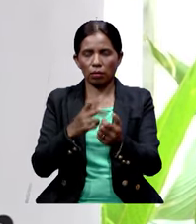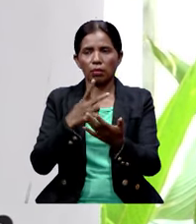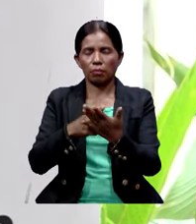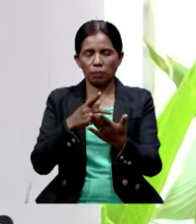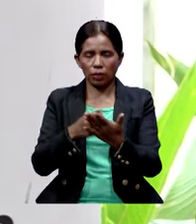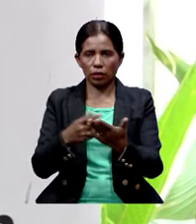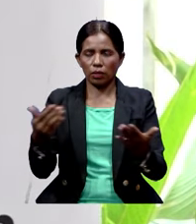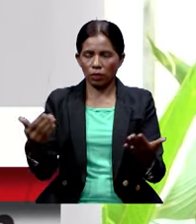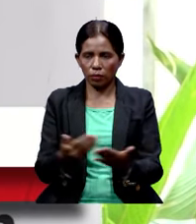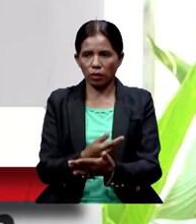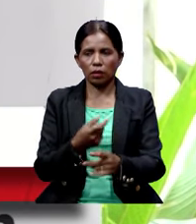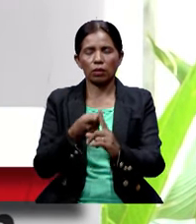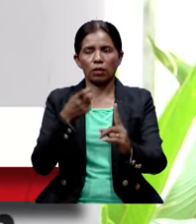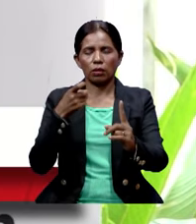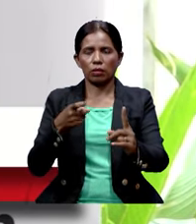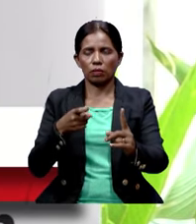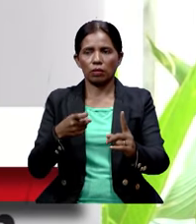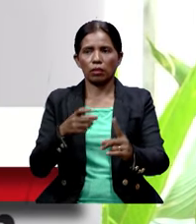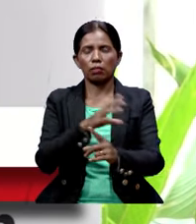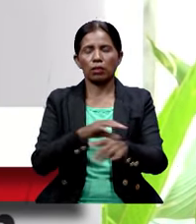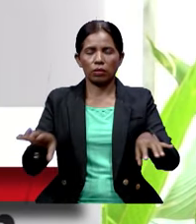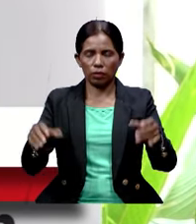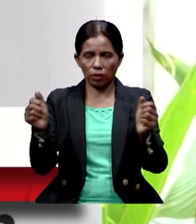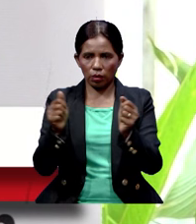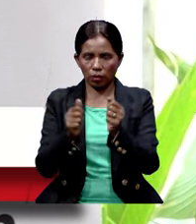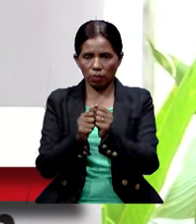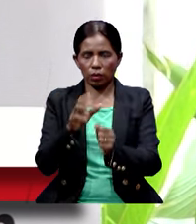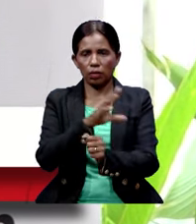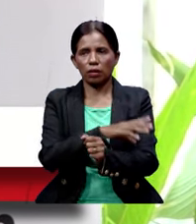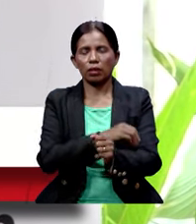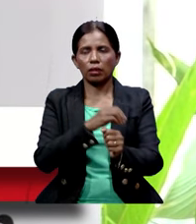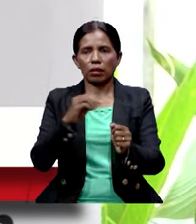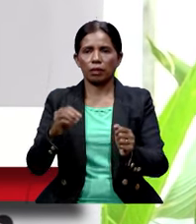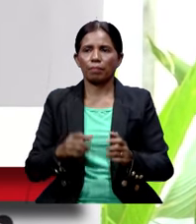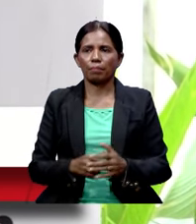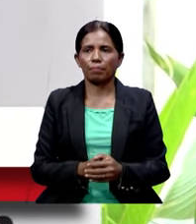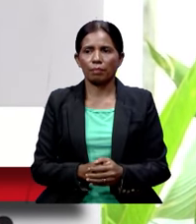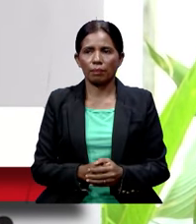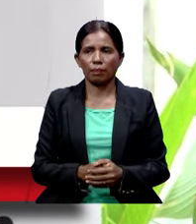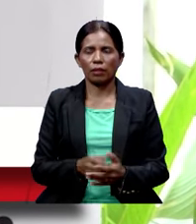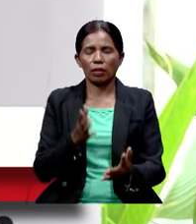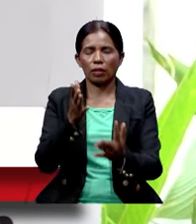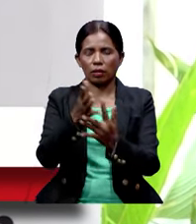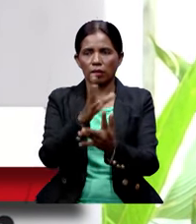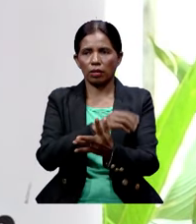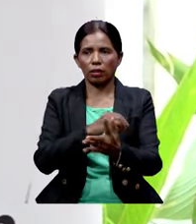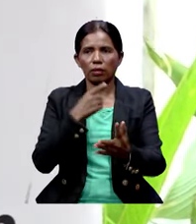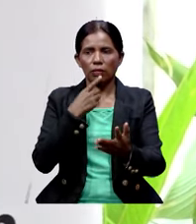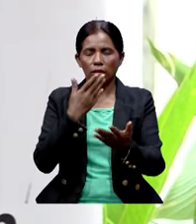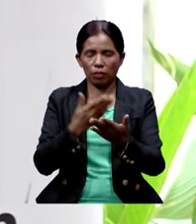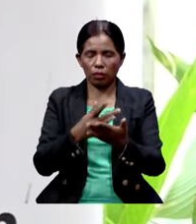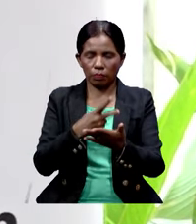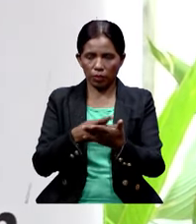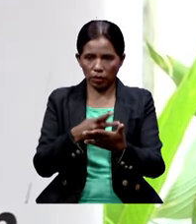con Lihusi Esquema Cooperação Cultura Japanian Grand Assistance for Culture Grassroots Project